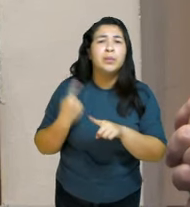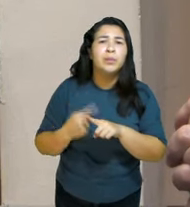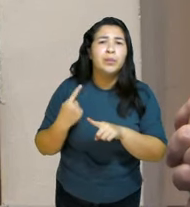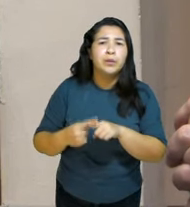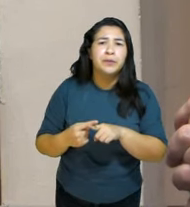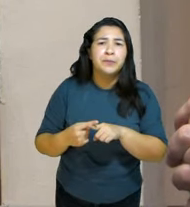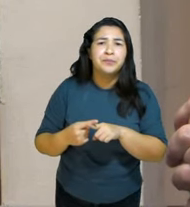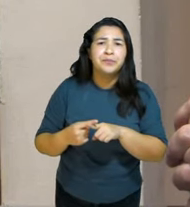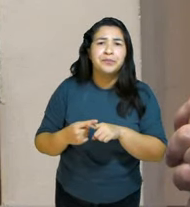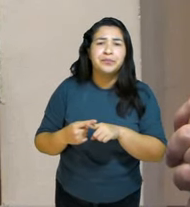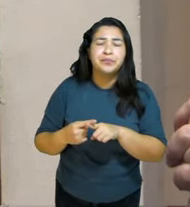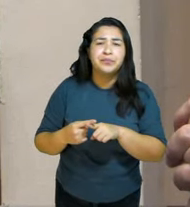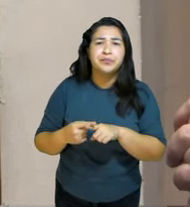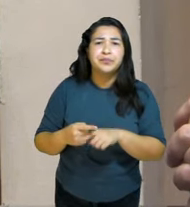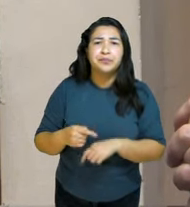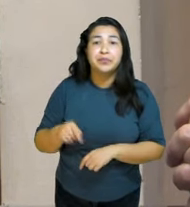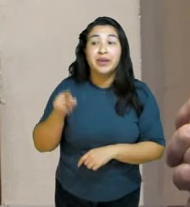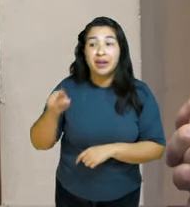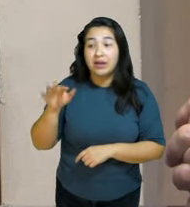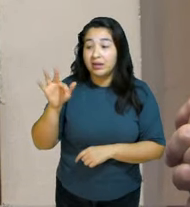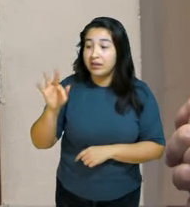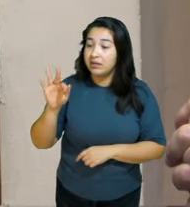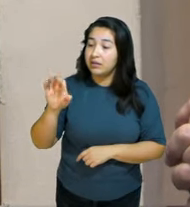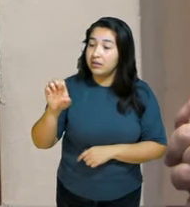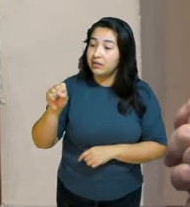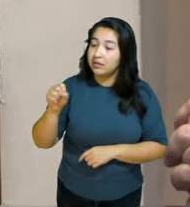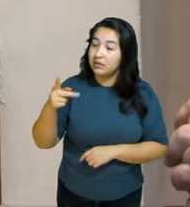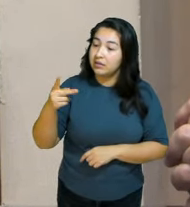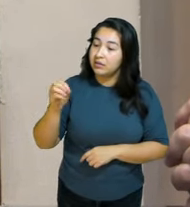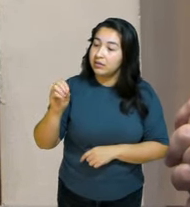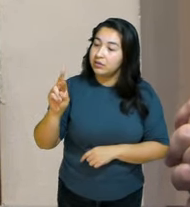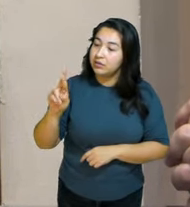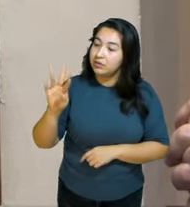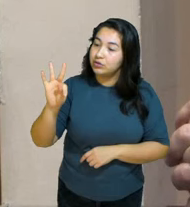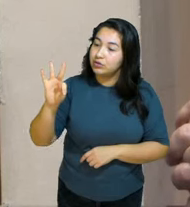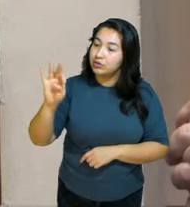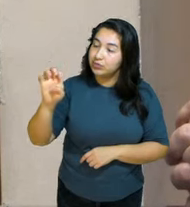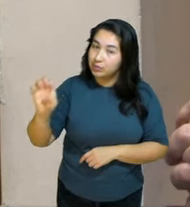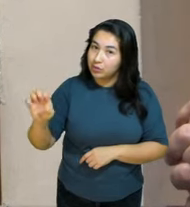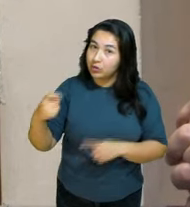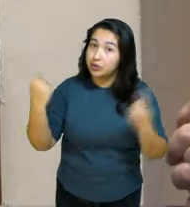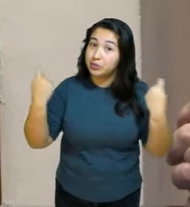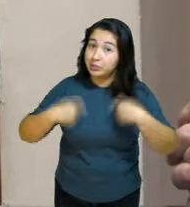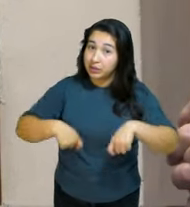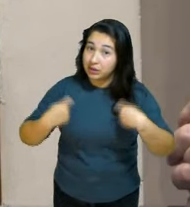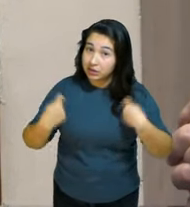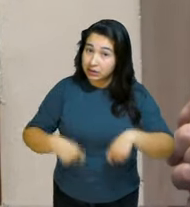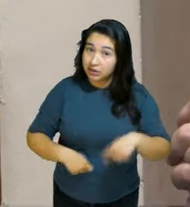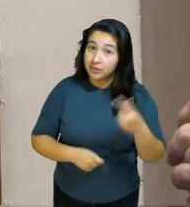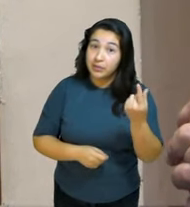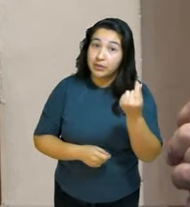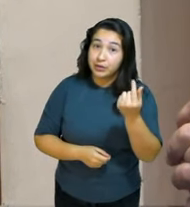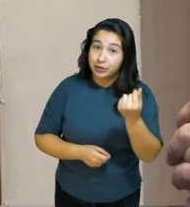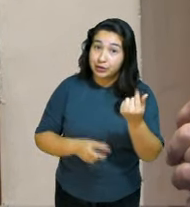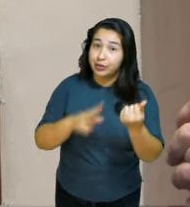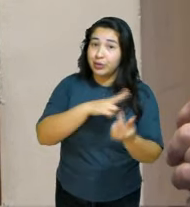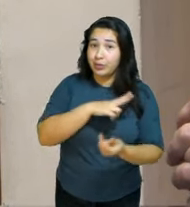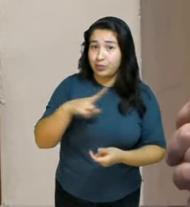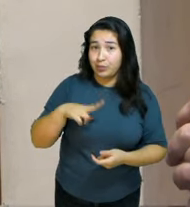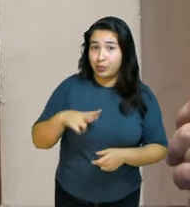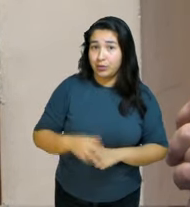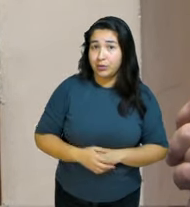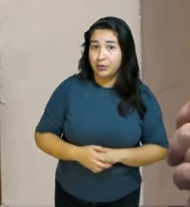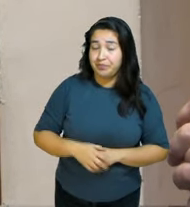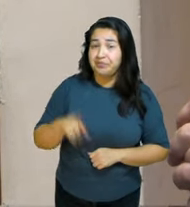a FESPORT ela depende exclusivamente da fonte tesouro. Ela é fundação, ela tem que